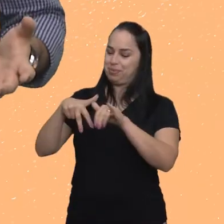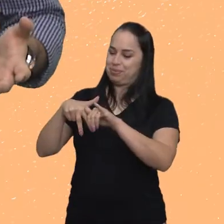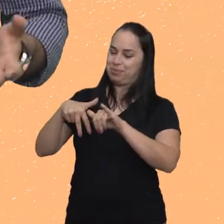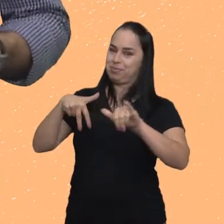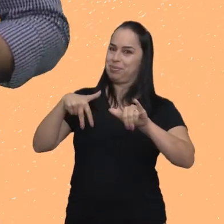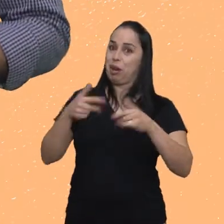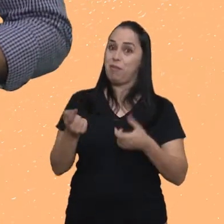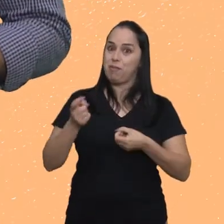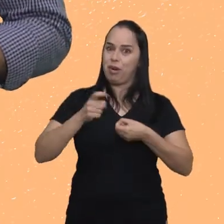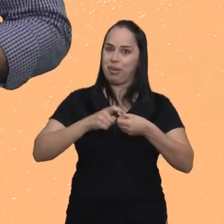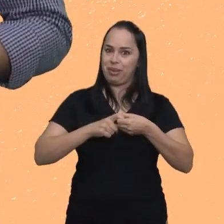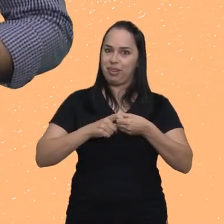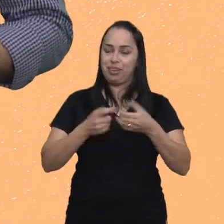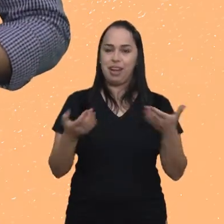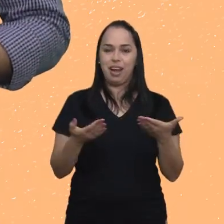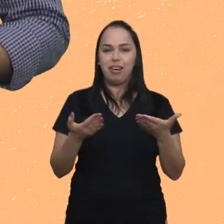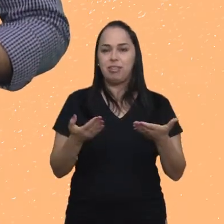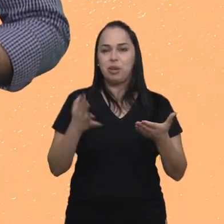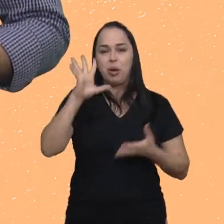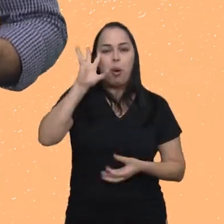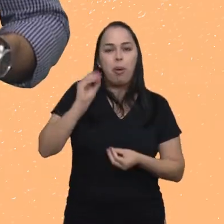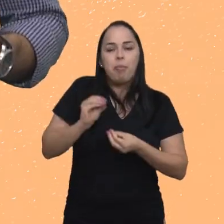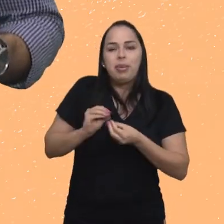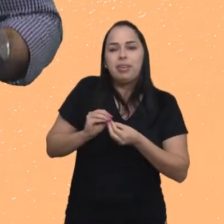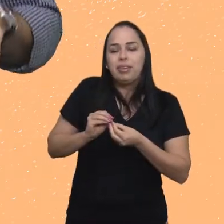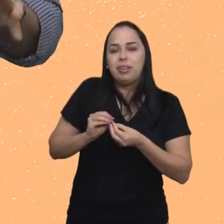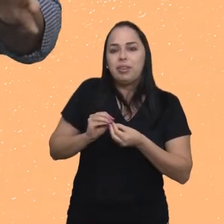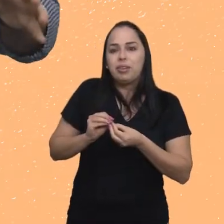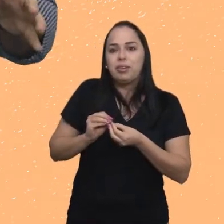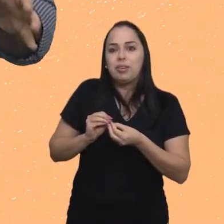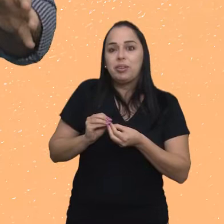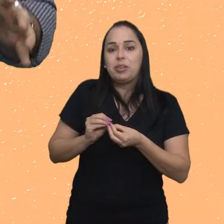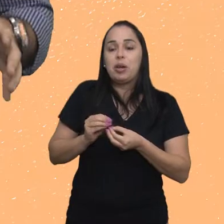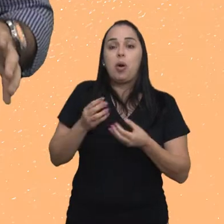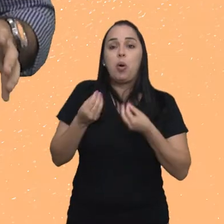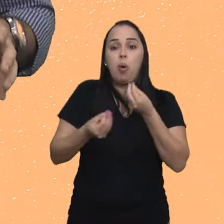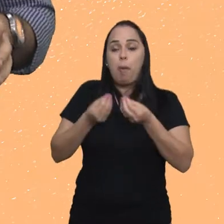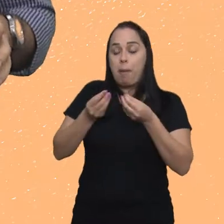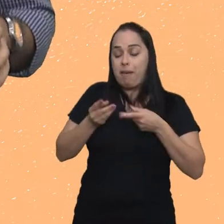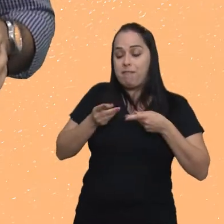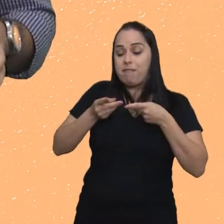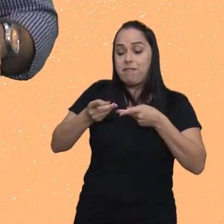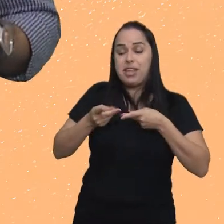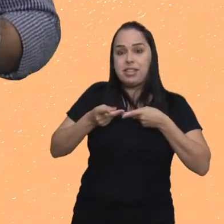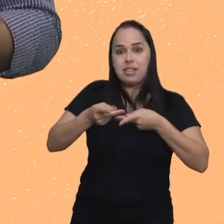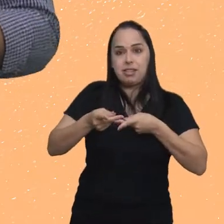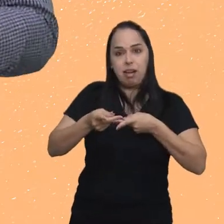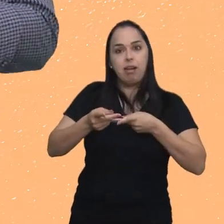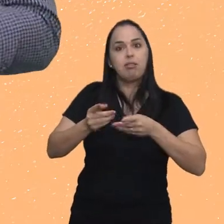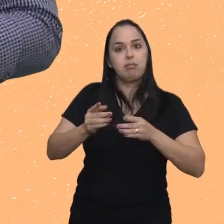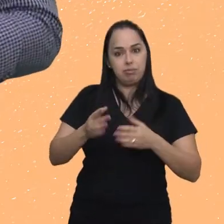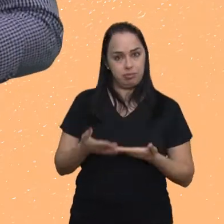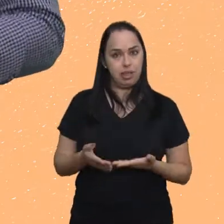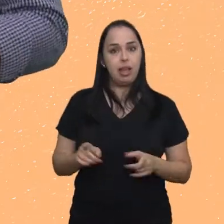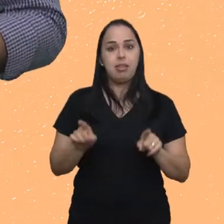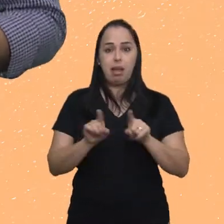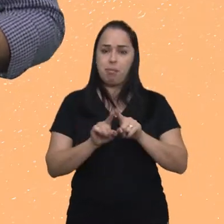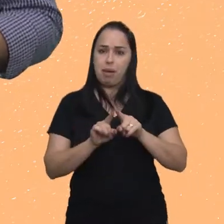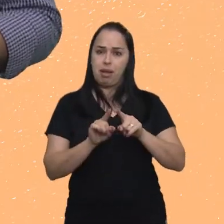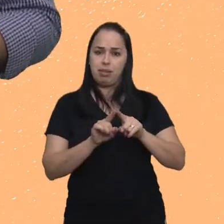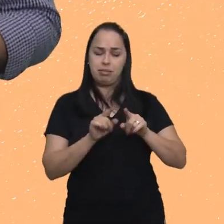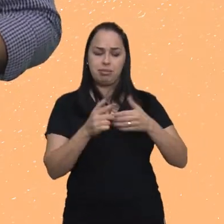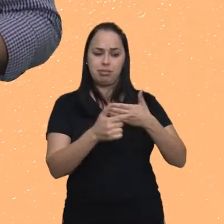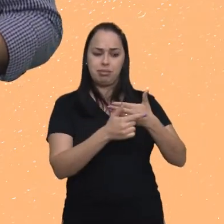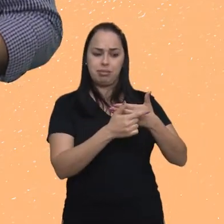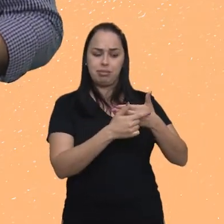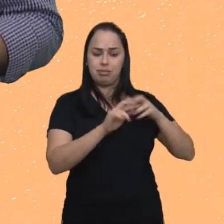E com a palavra está de volta. Neste bloco, vamos entender de que maneira funcionam as visitações ao Museu de Arte Sacra e como